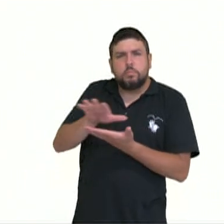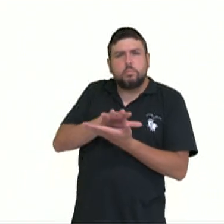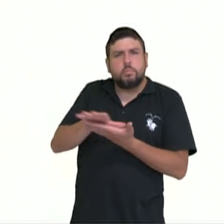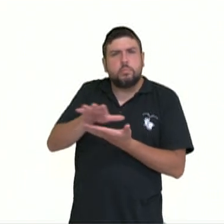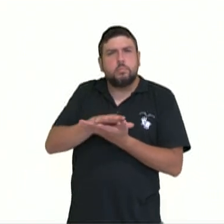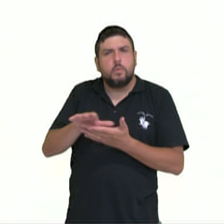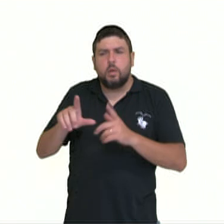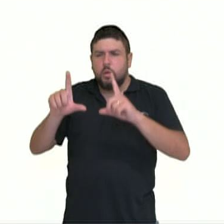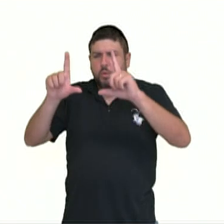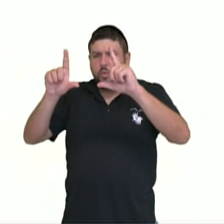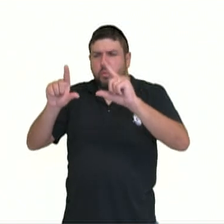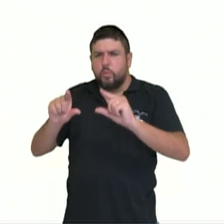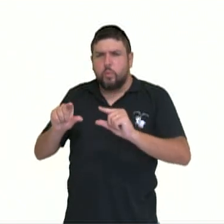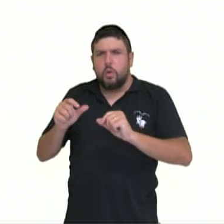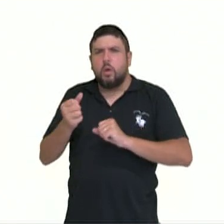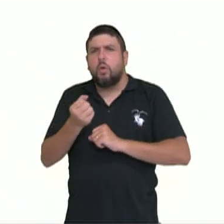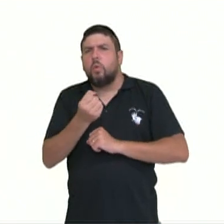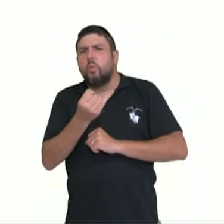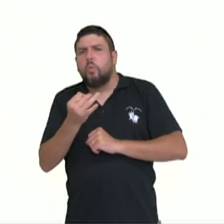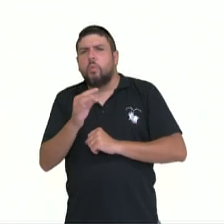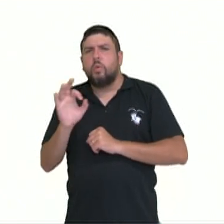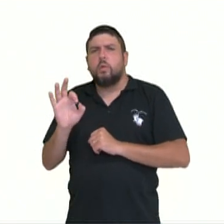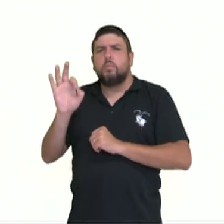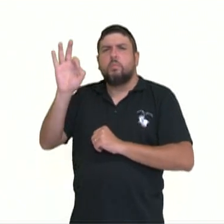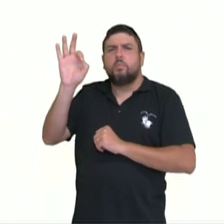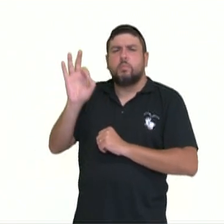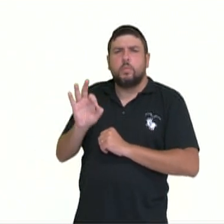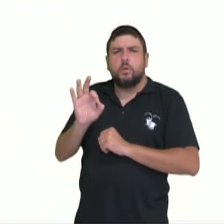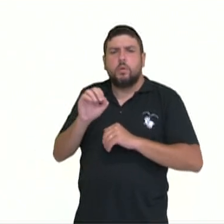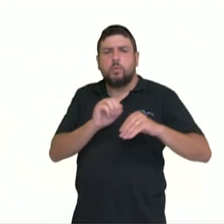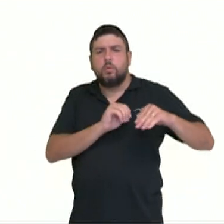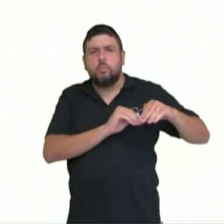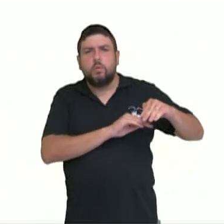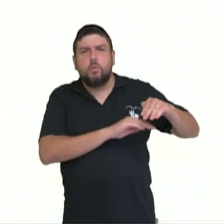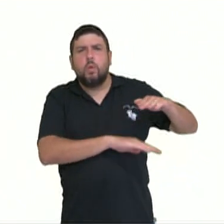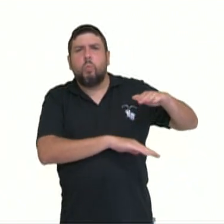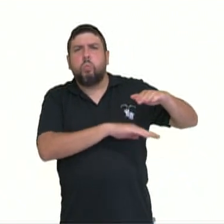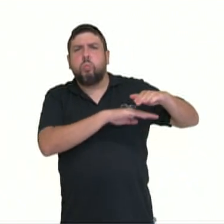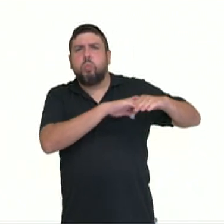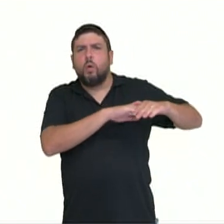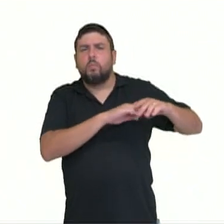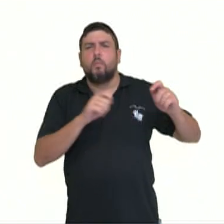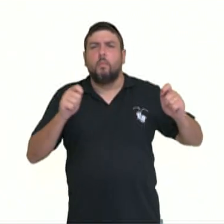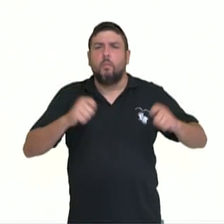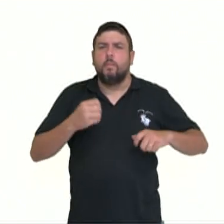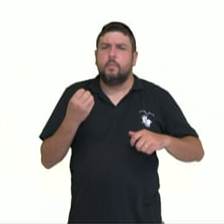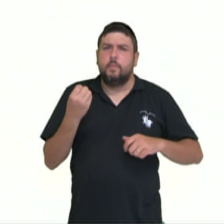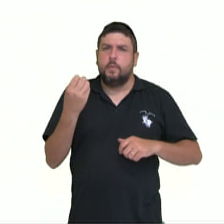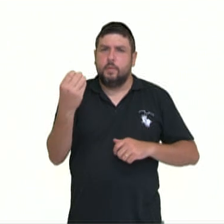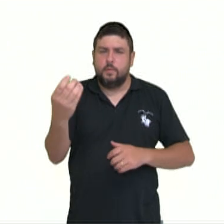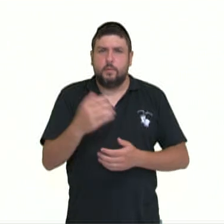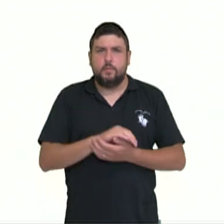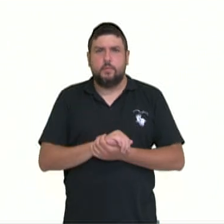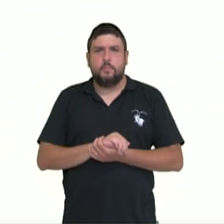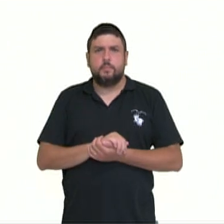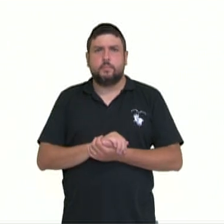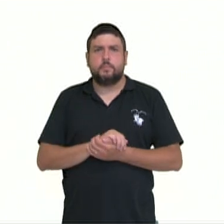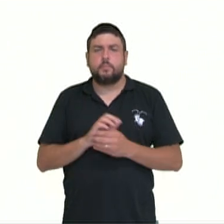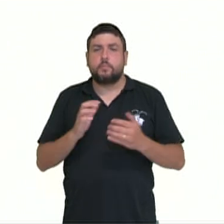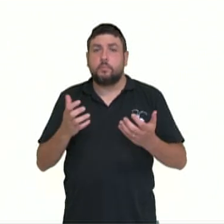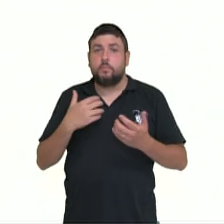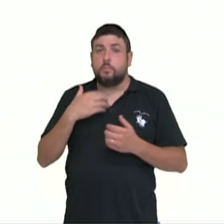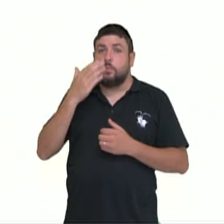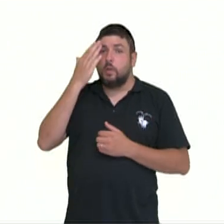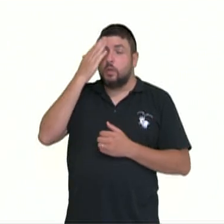despesas mensais para juntar dinheiro suficiente para a viagem? Então, a gente quer saber o quê? A gente quer saber quanto por cento